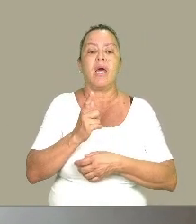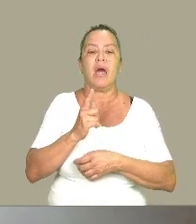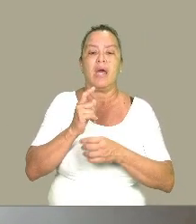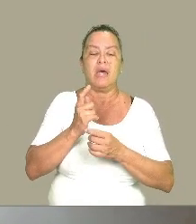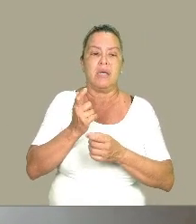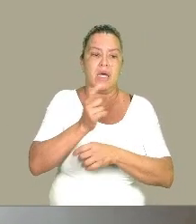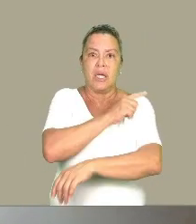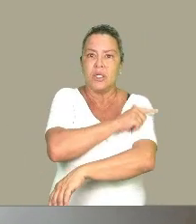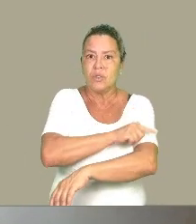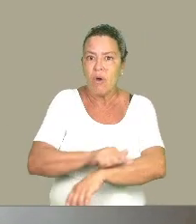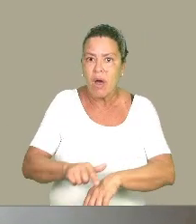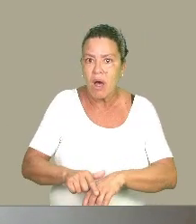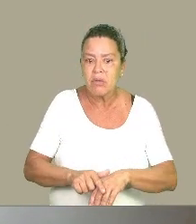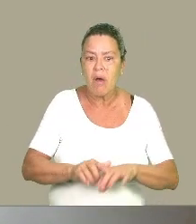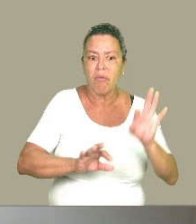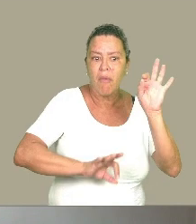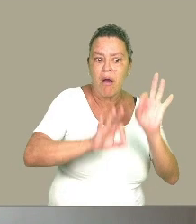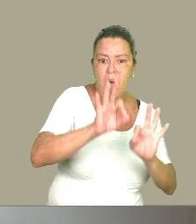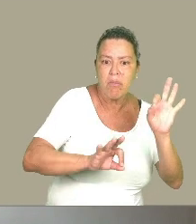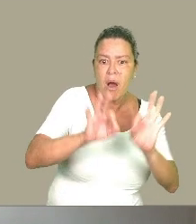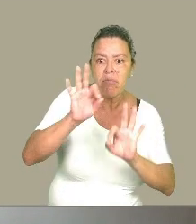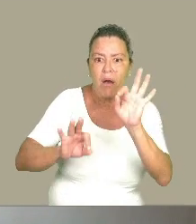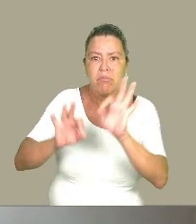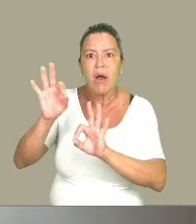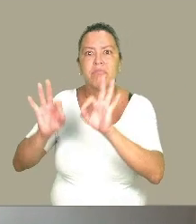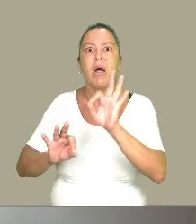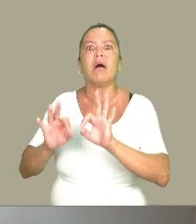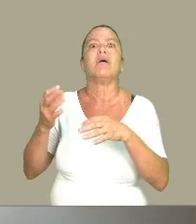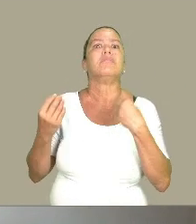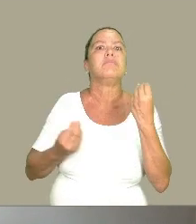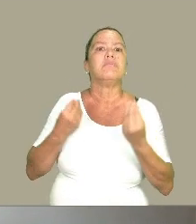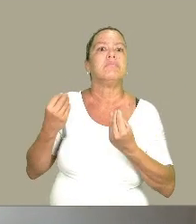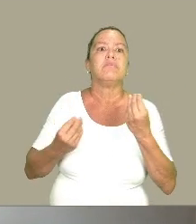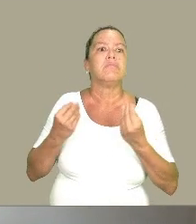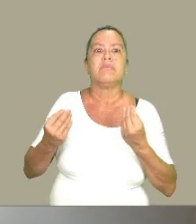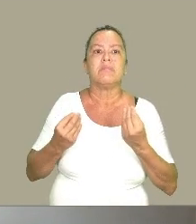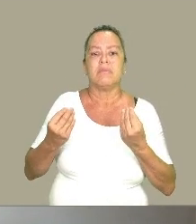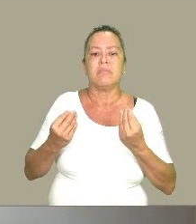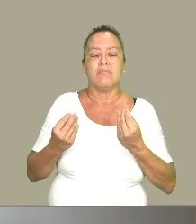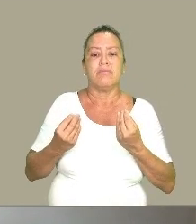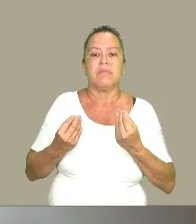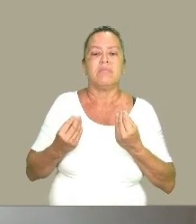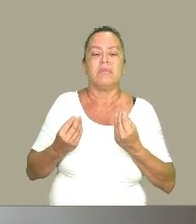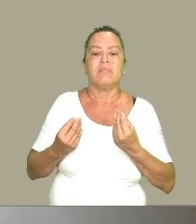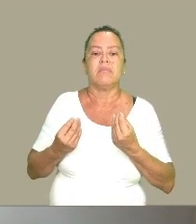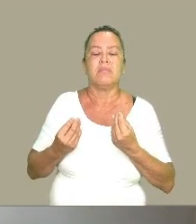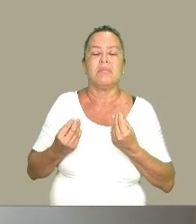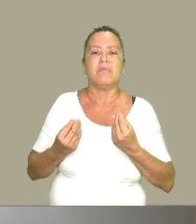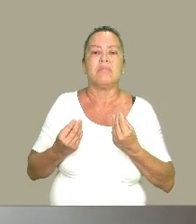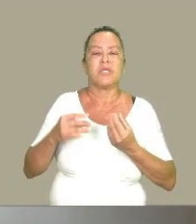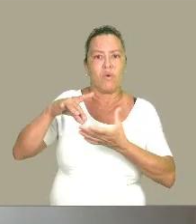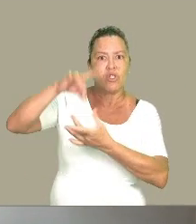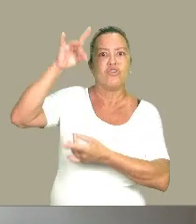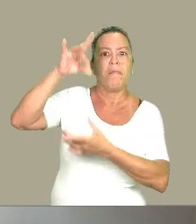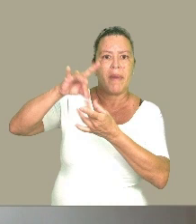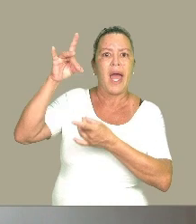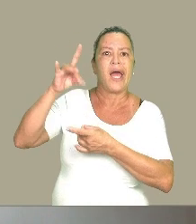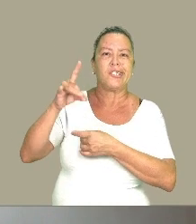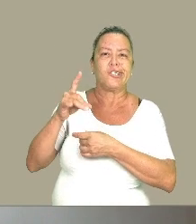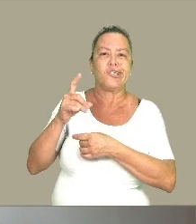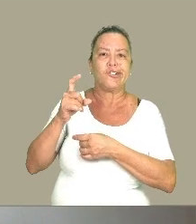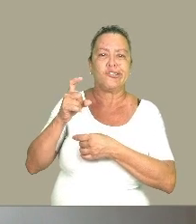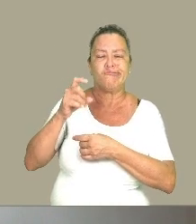educação para manejar as suas próprias faculdades, para tomar suas próprias decisões, né? São espíritos ou ainda